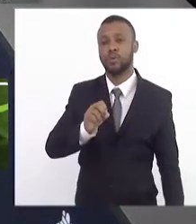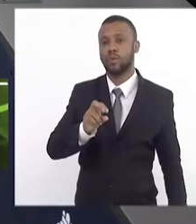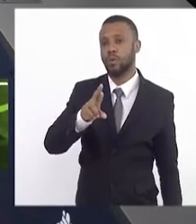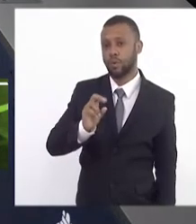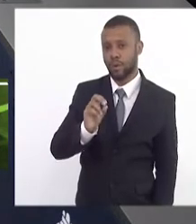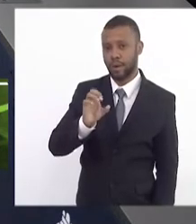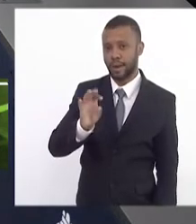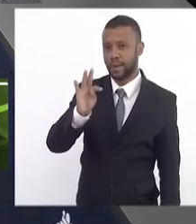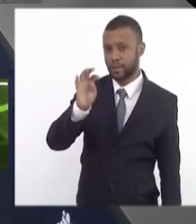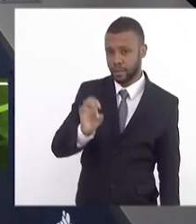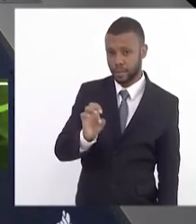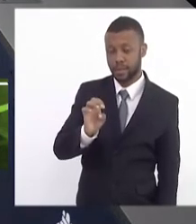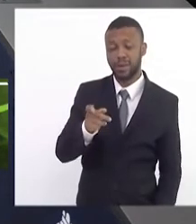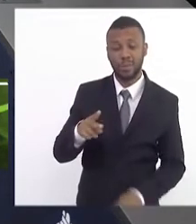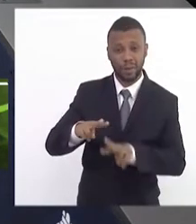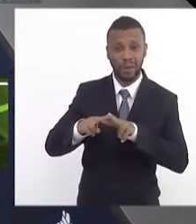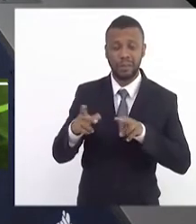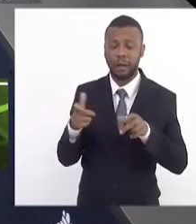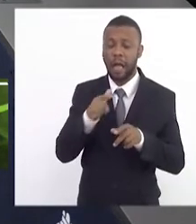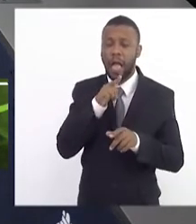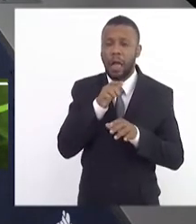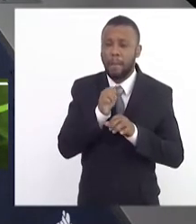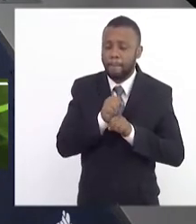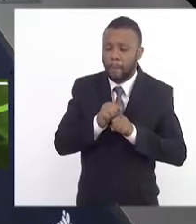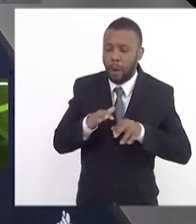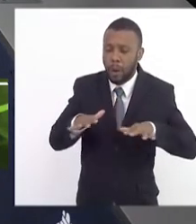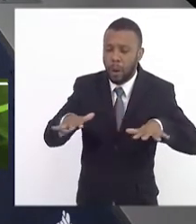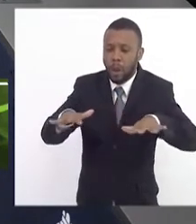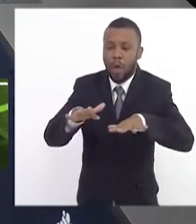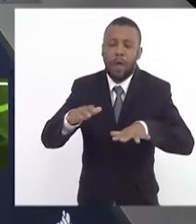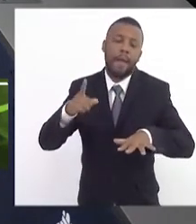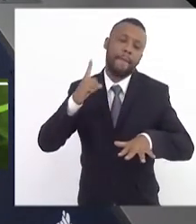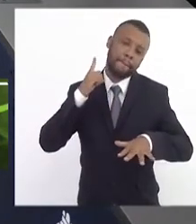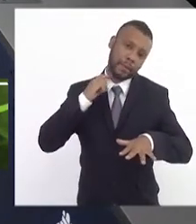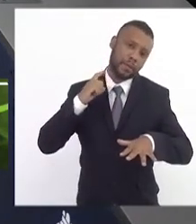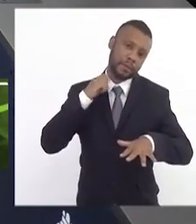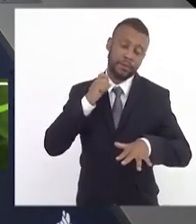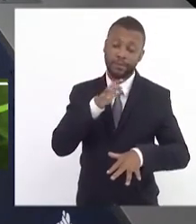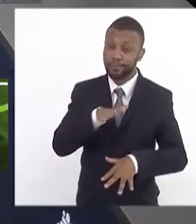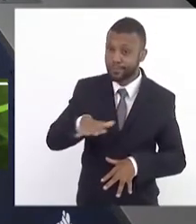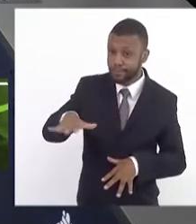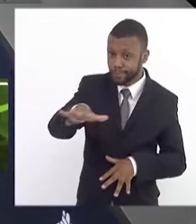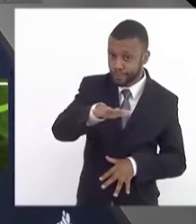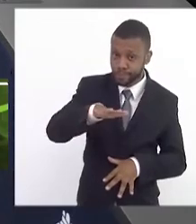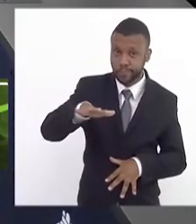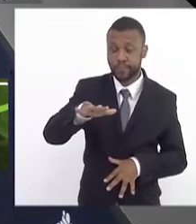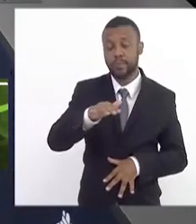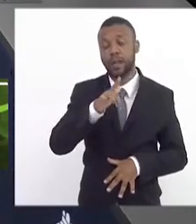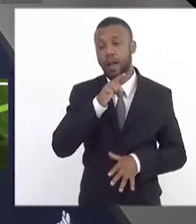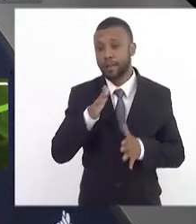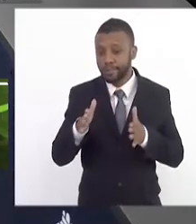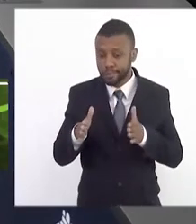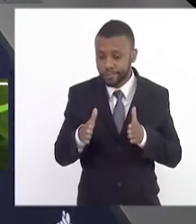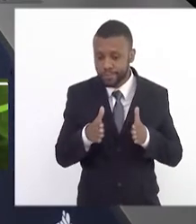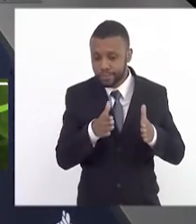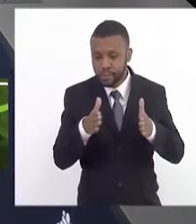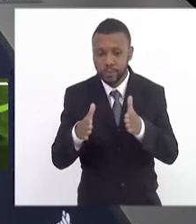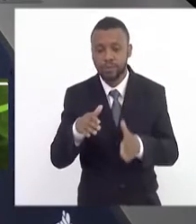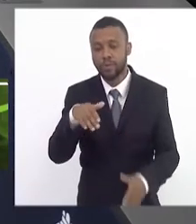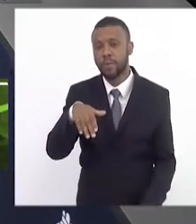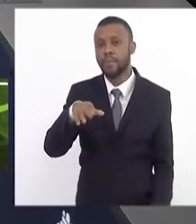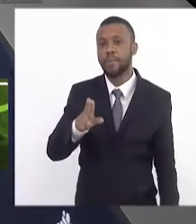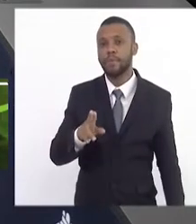enchentes em Minas Gerais, que demandam todo o nosso Noroeste, porque vem desaguar o Rio Muriaé,